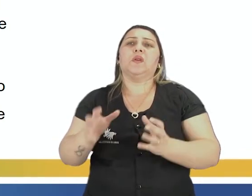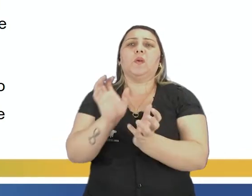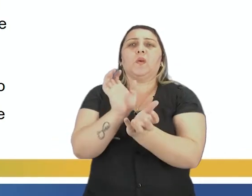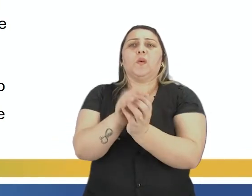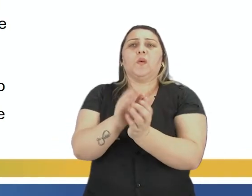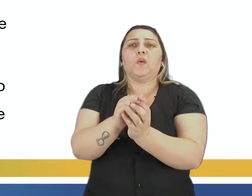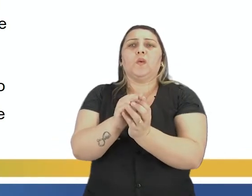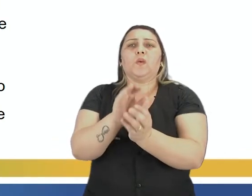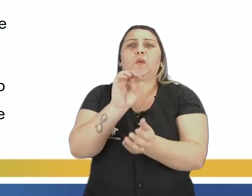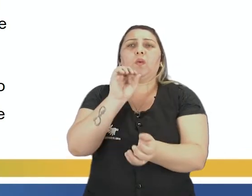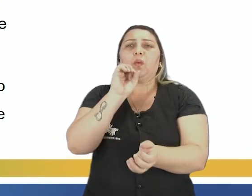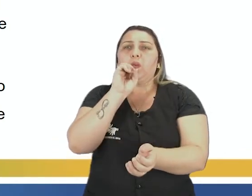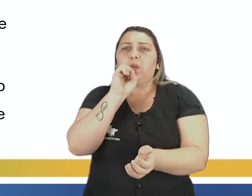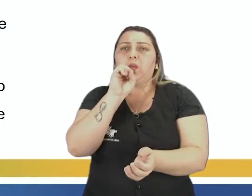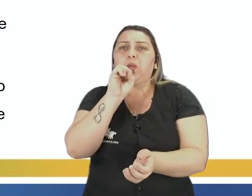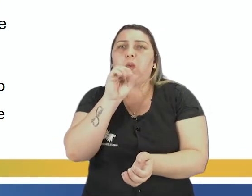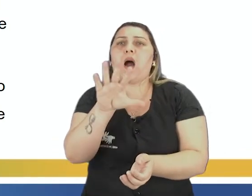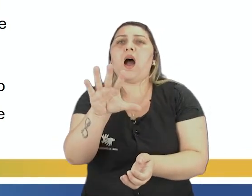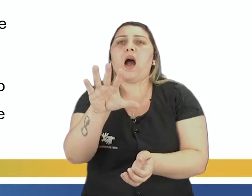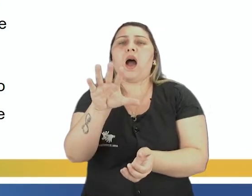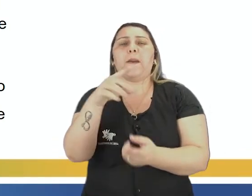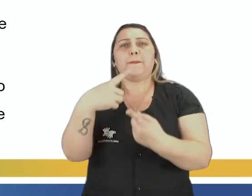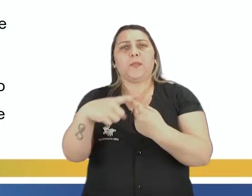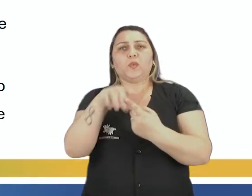quê, professora? Porque o